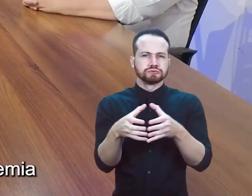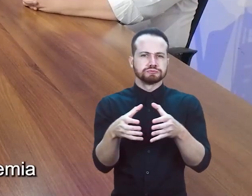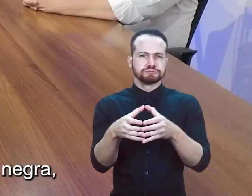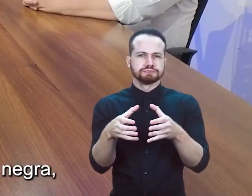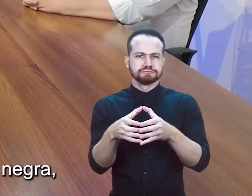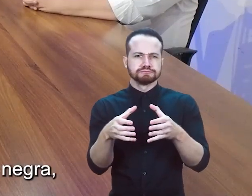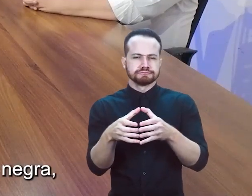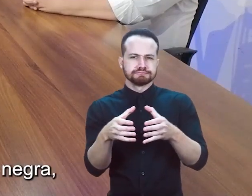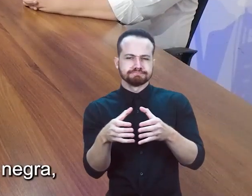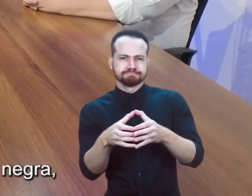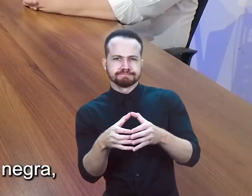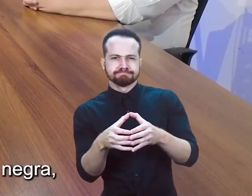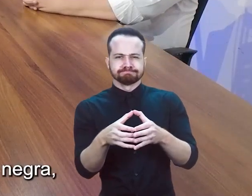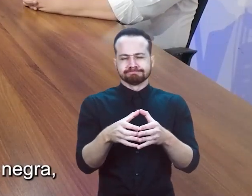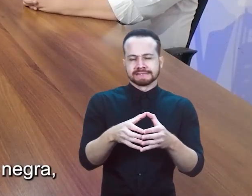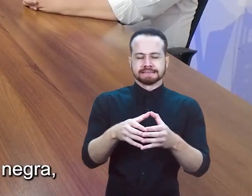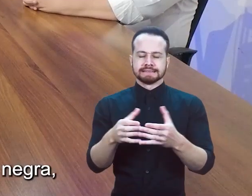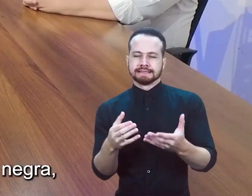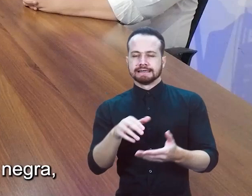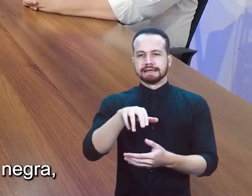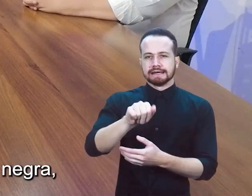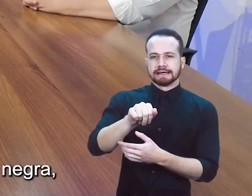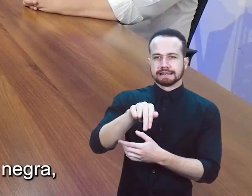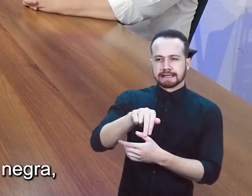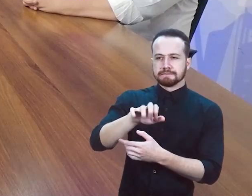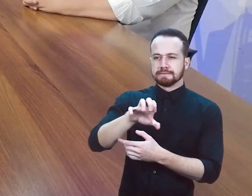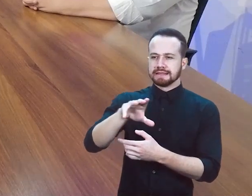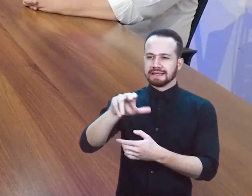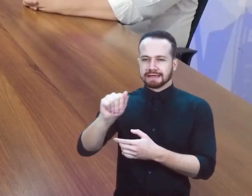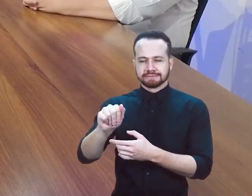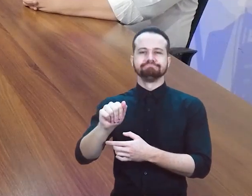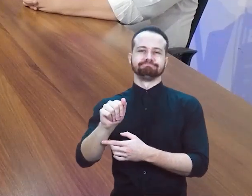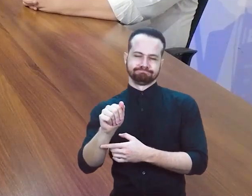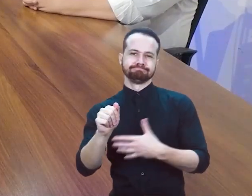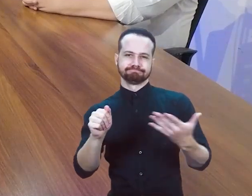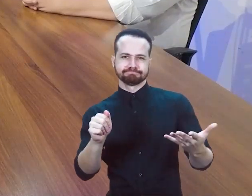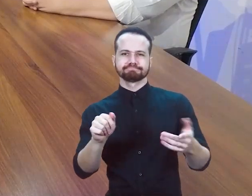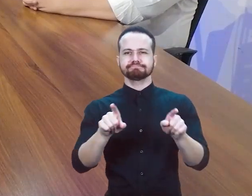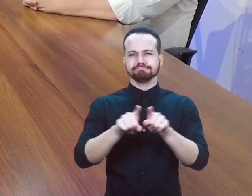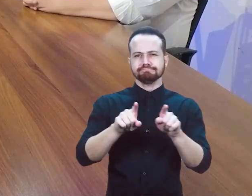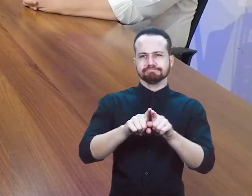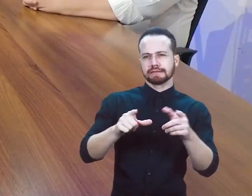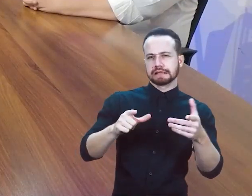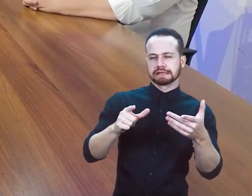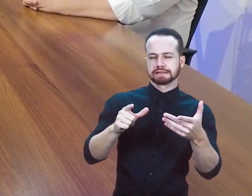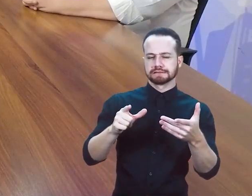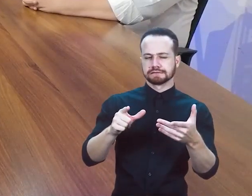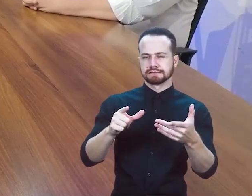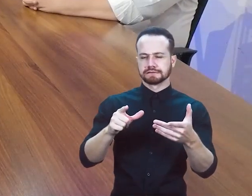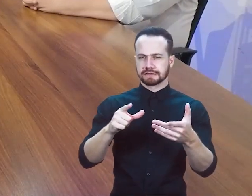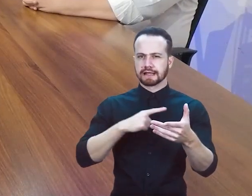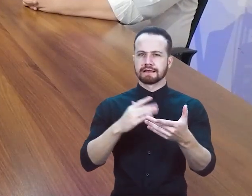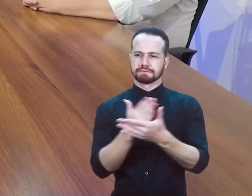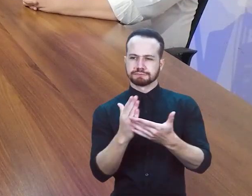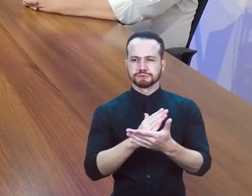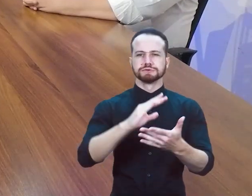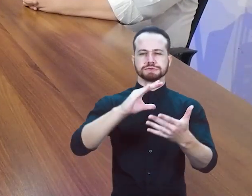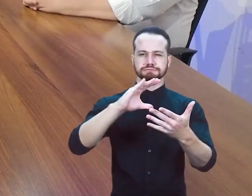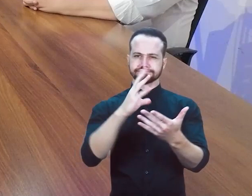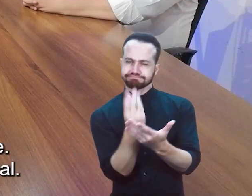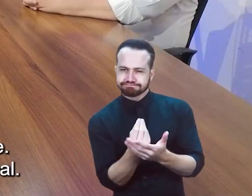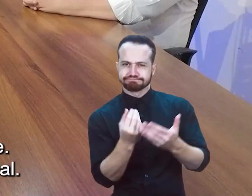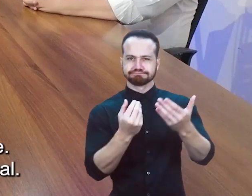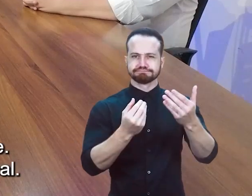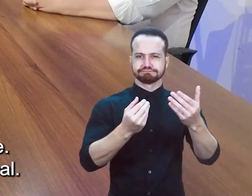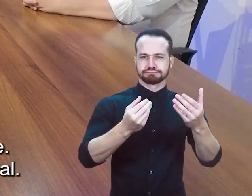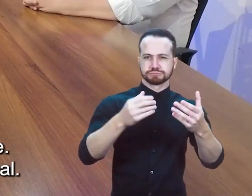da anemia falciforme, que trata da saúde da população negra. E nós temos muitos atores. A nível nacional. A nível